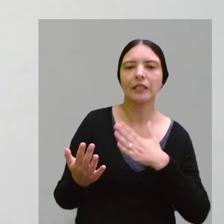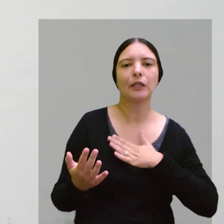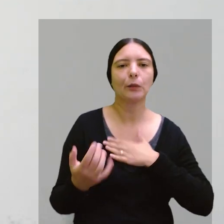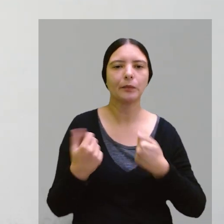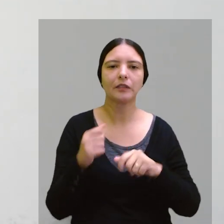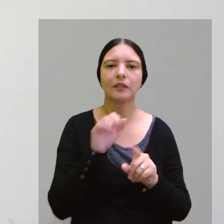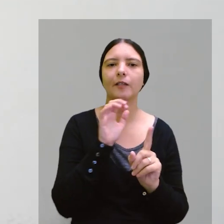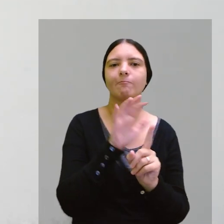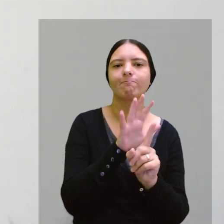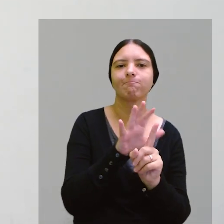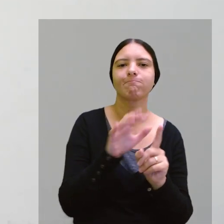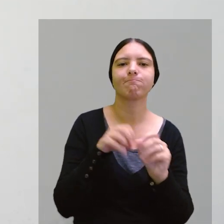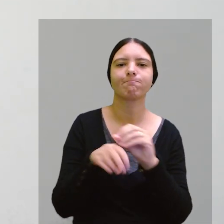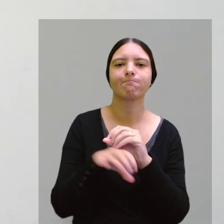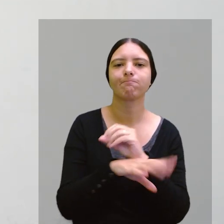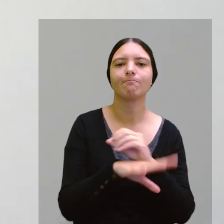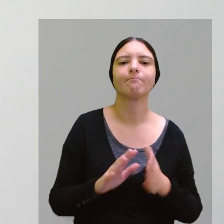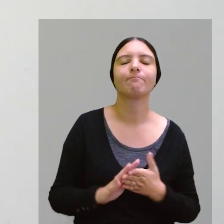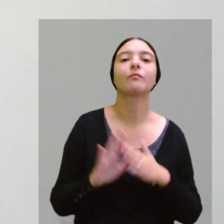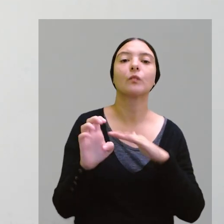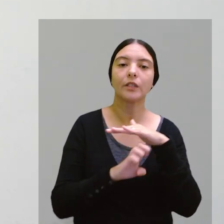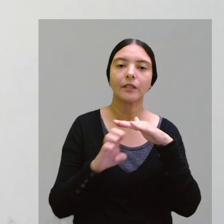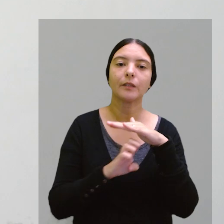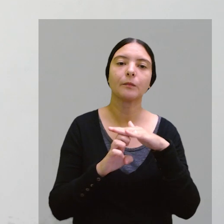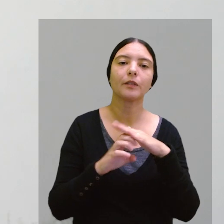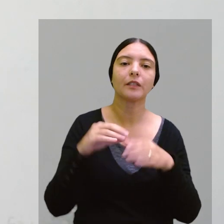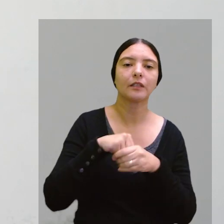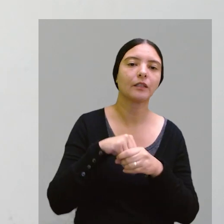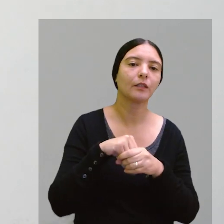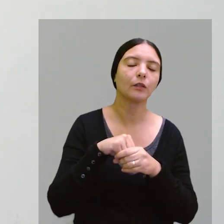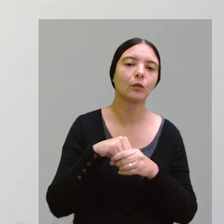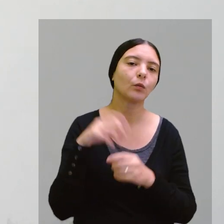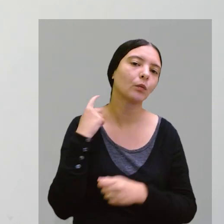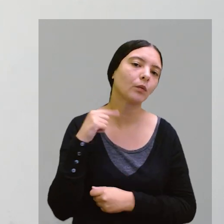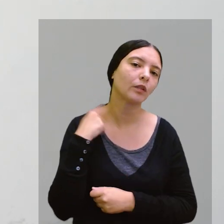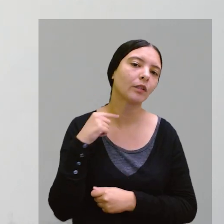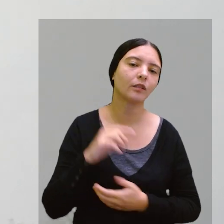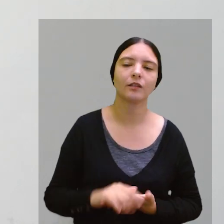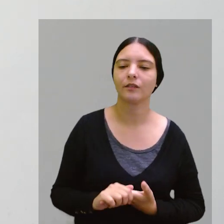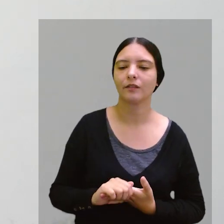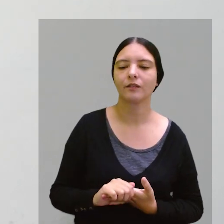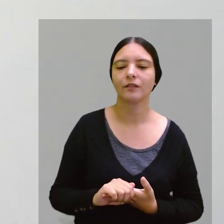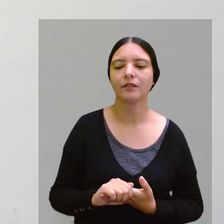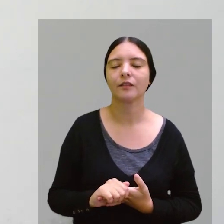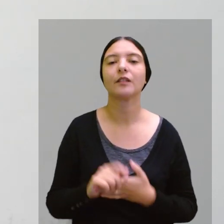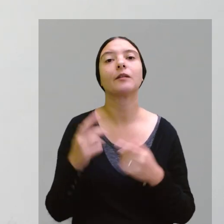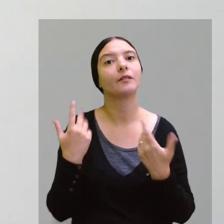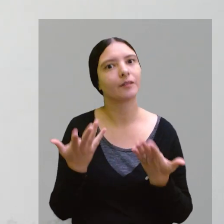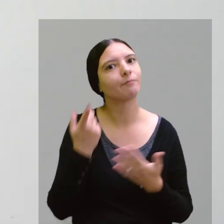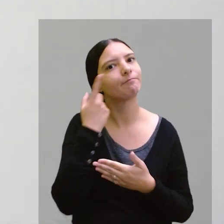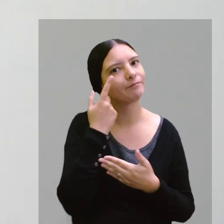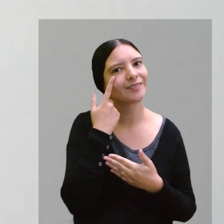intervir. Pois é. Tem empresas em Minas Gerais, Você tem que fazer uma redação para entrar na empresa. você